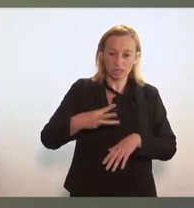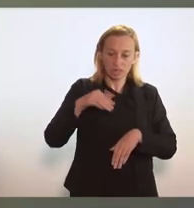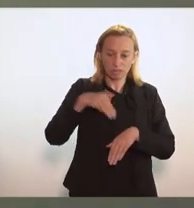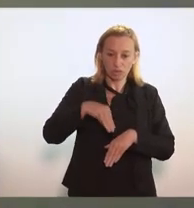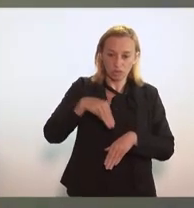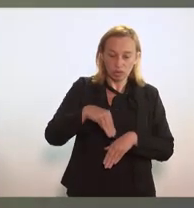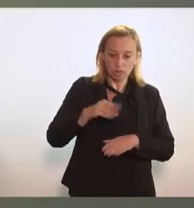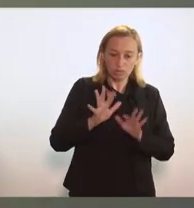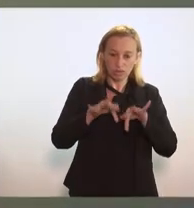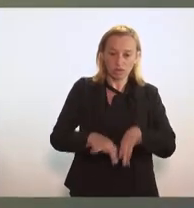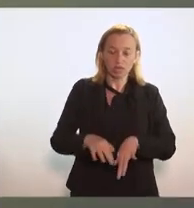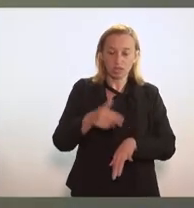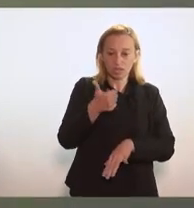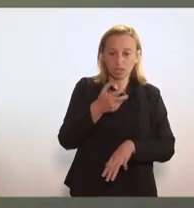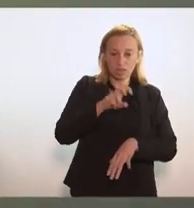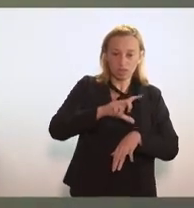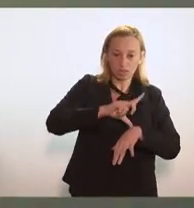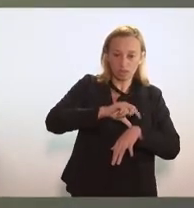15h43, encerrou-se às